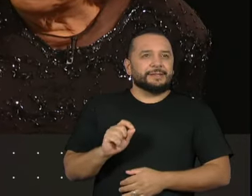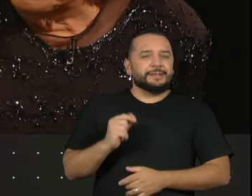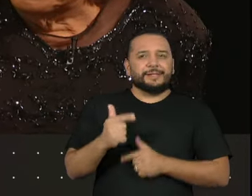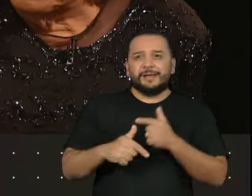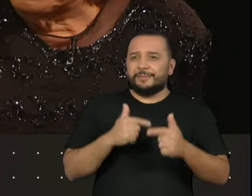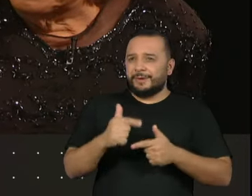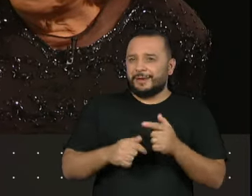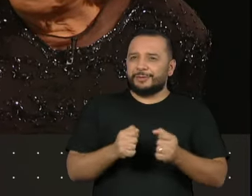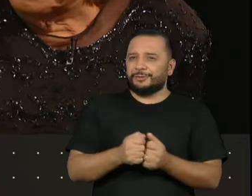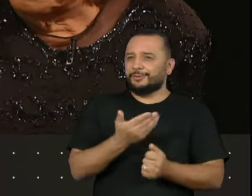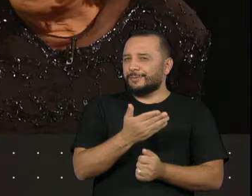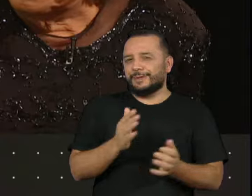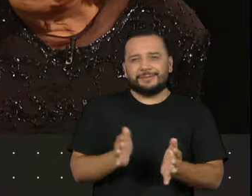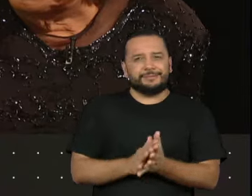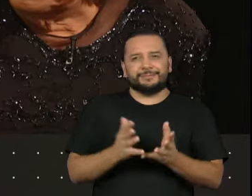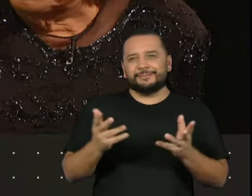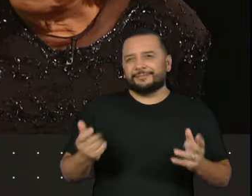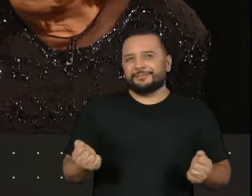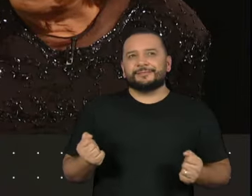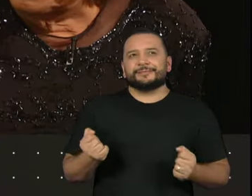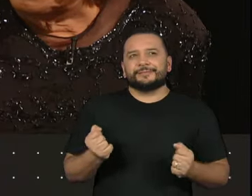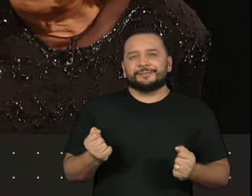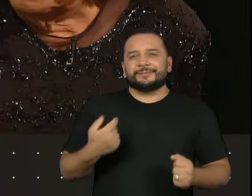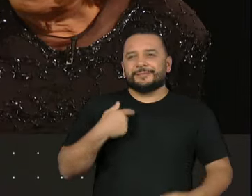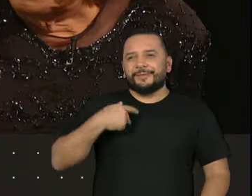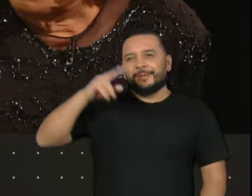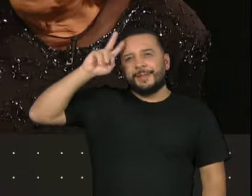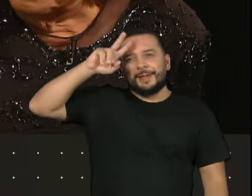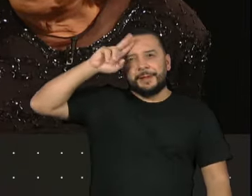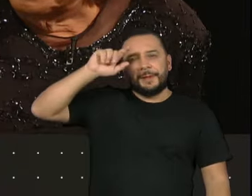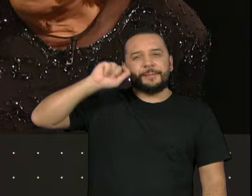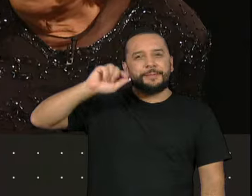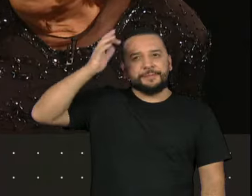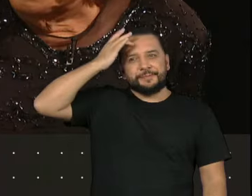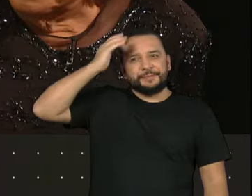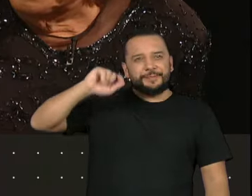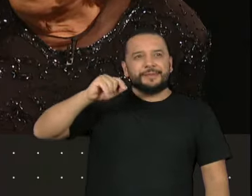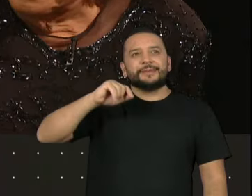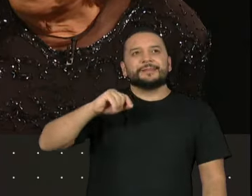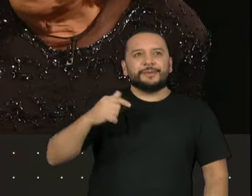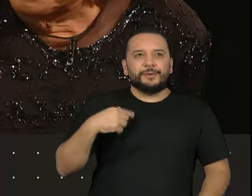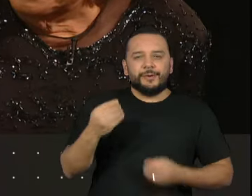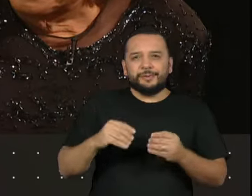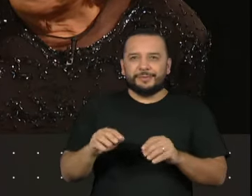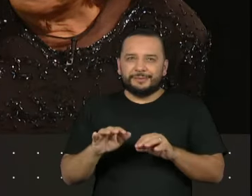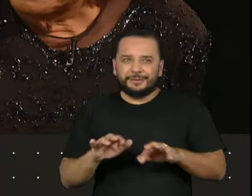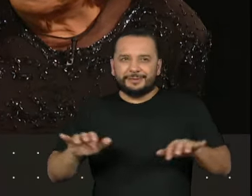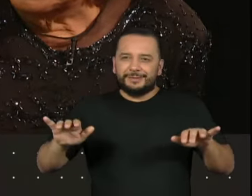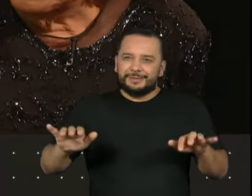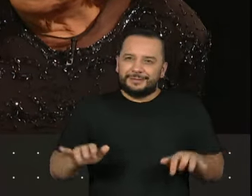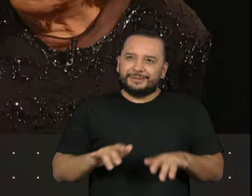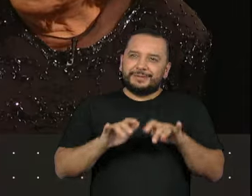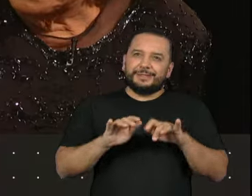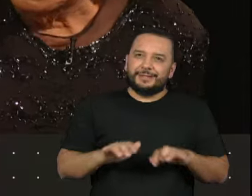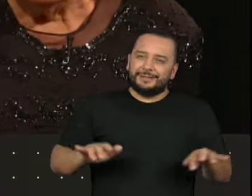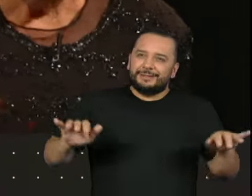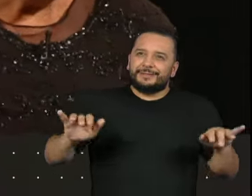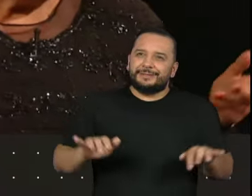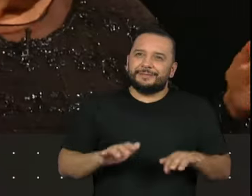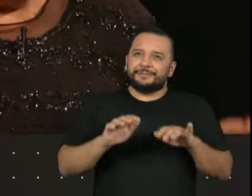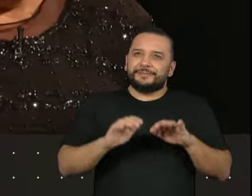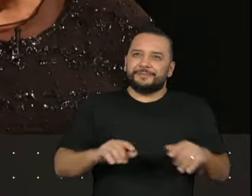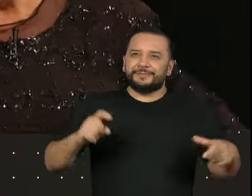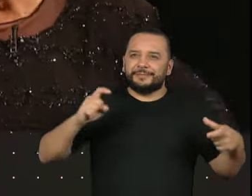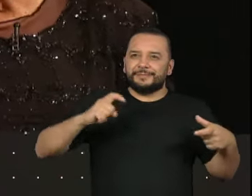ela foi fantástico. Me lembro direitinho dos arranjos que a gente fez daquele disco, que tinha até